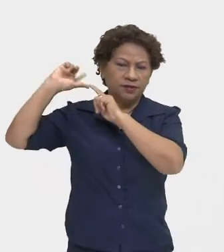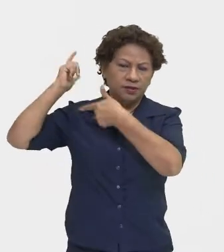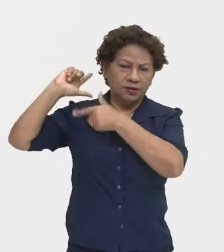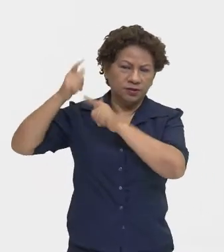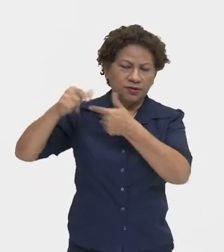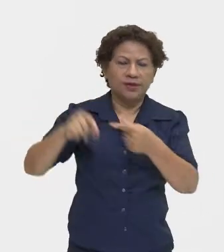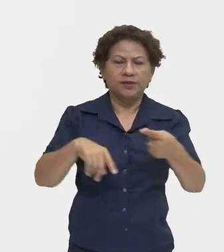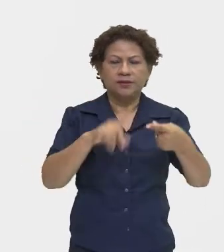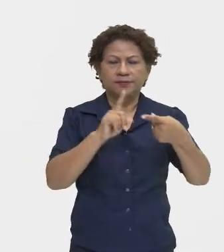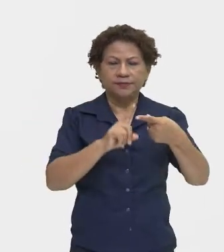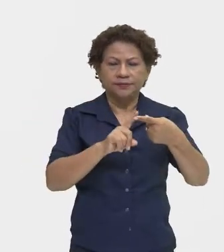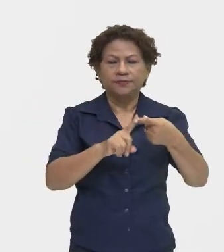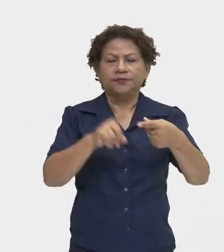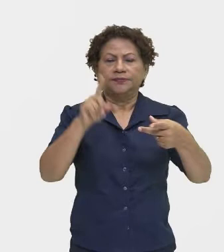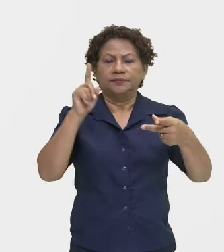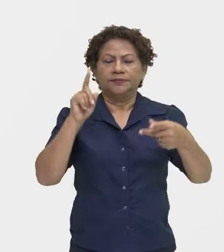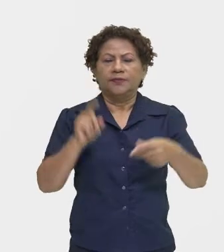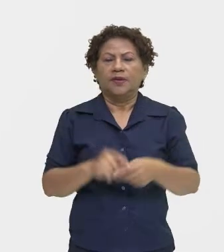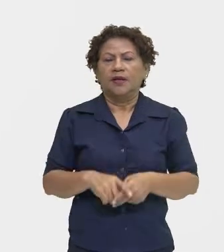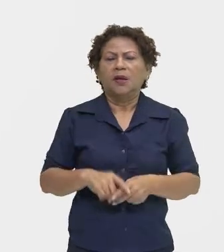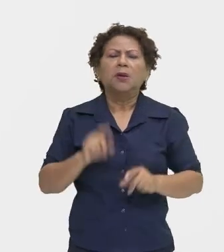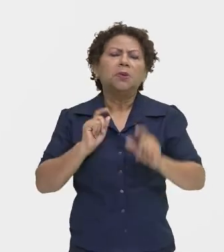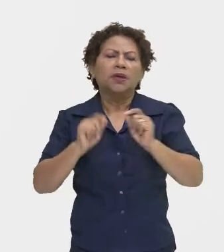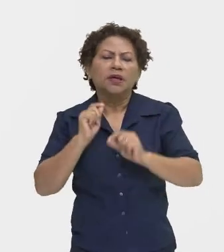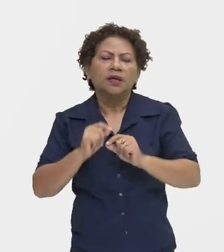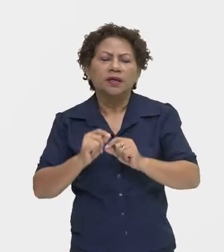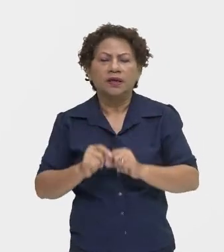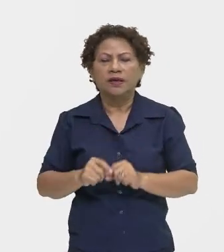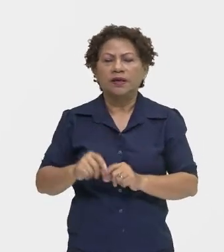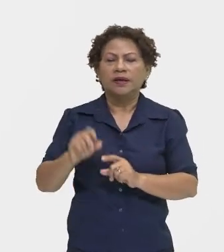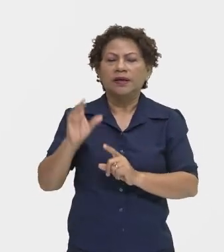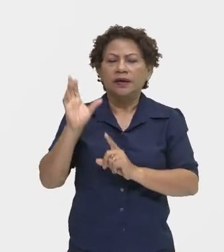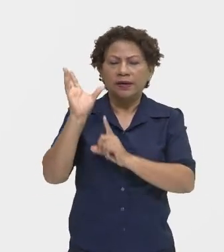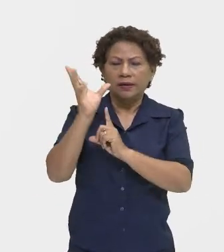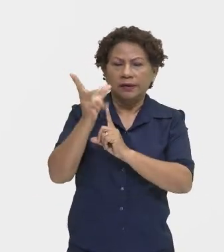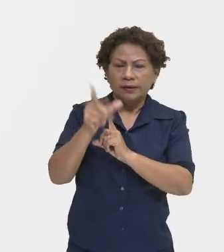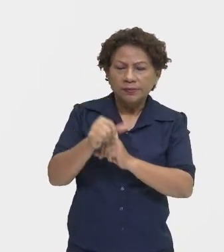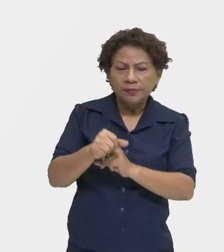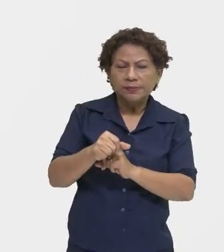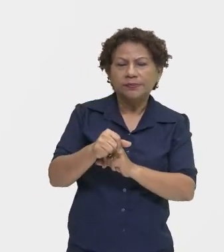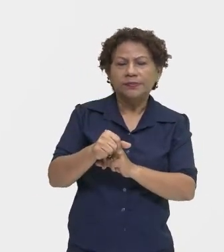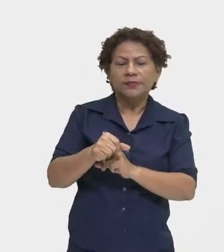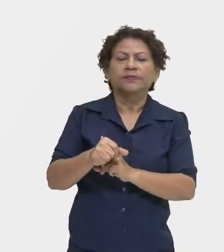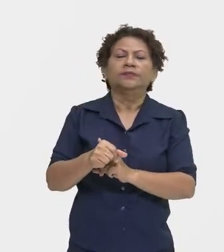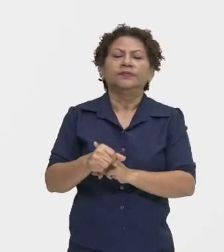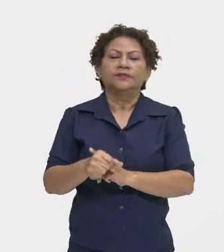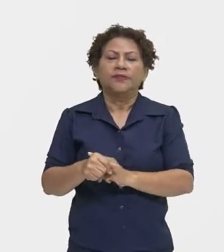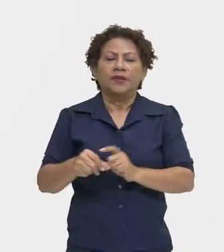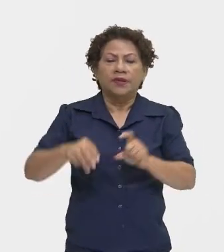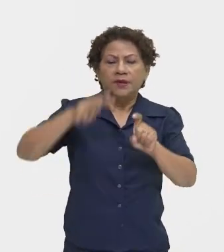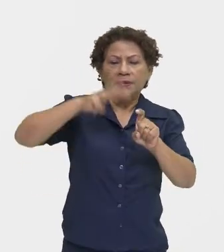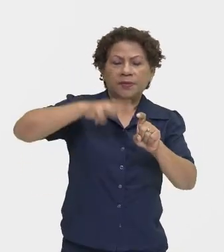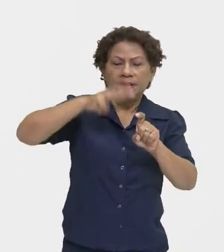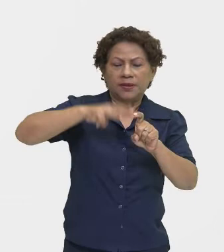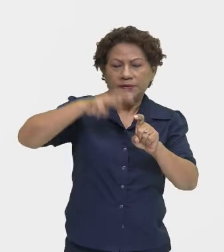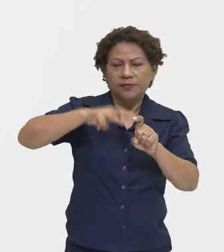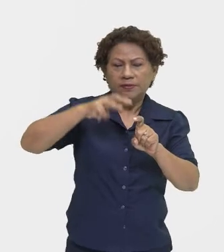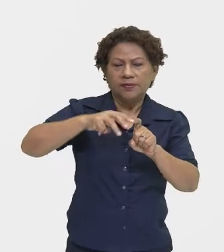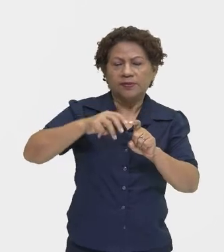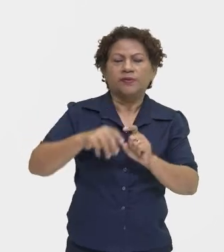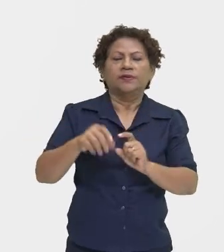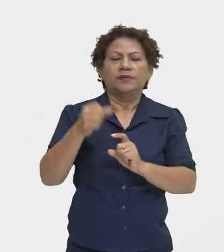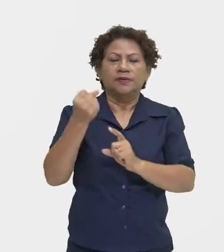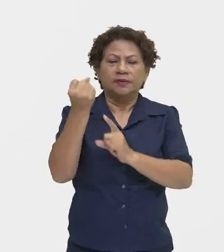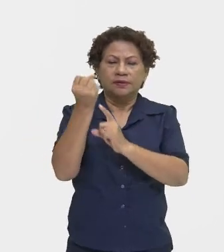narrativas tradicionais? Contos, mitos e lendas. 2. costumes tradicionais,